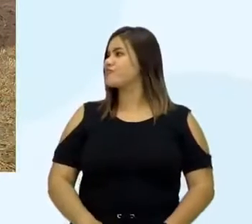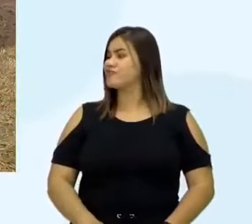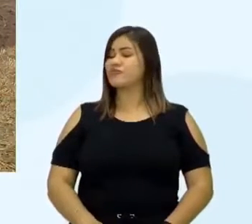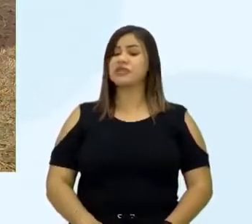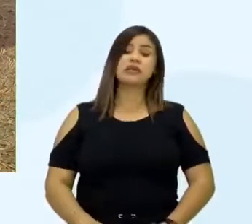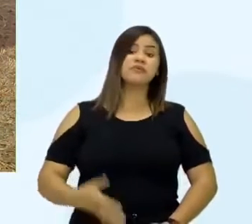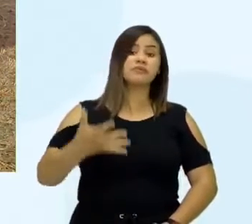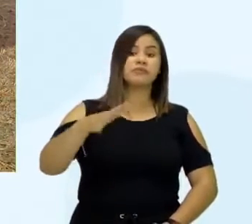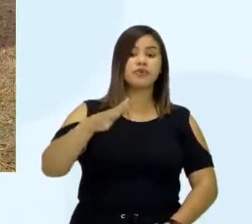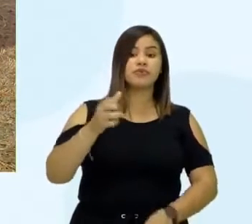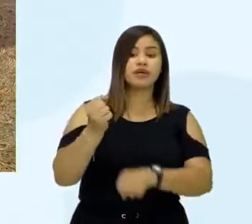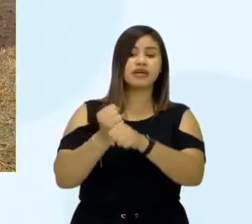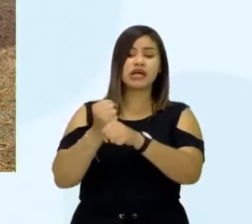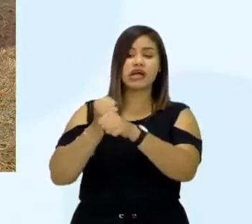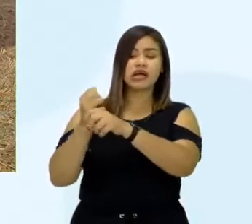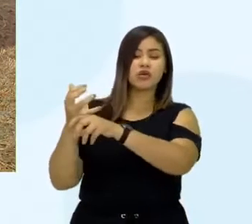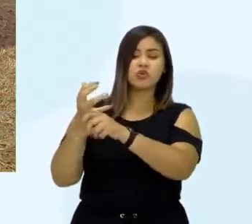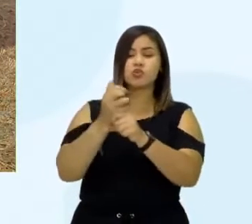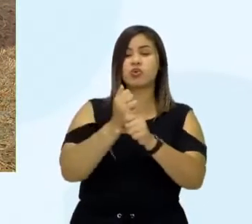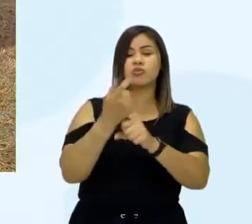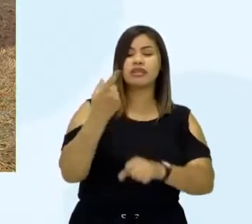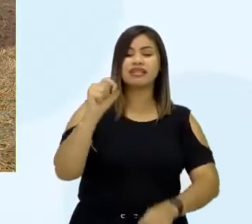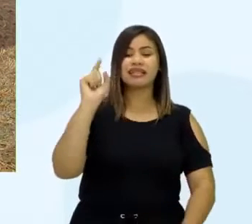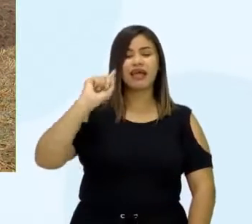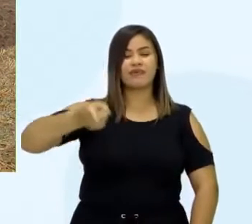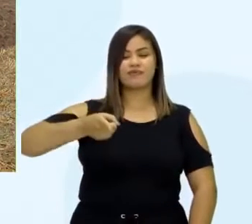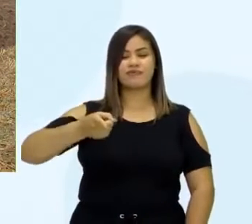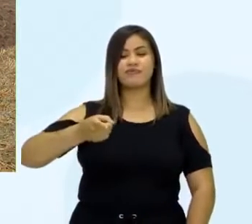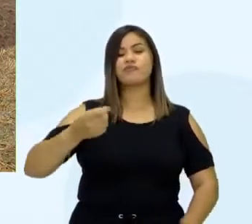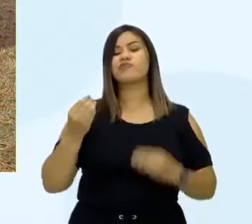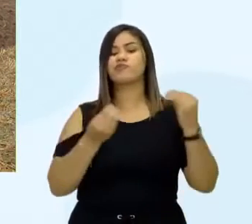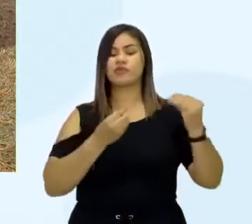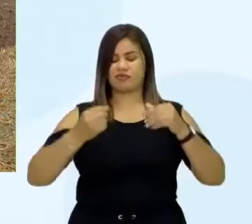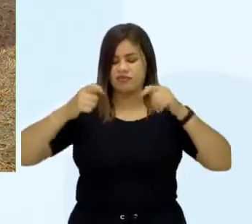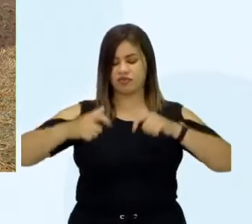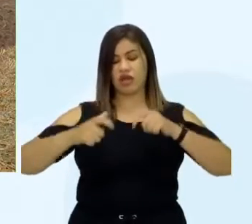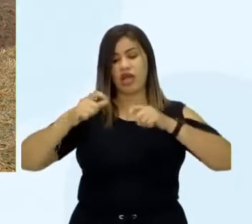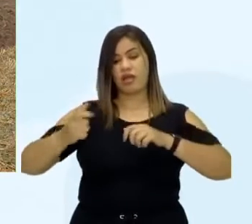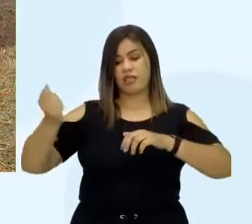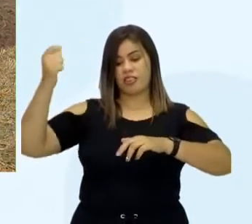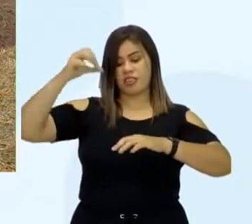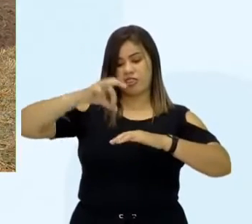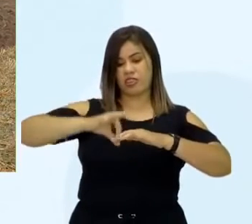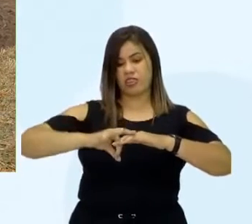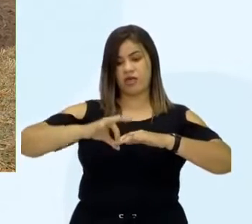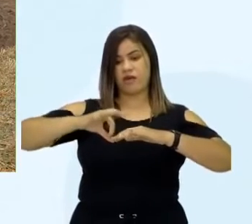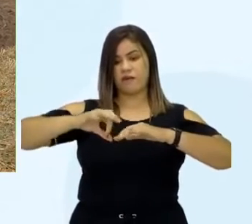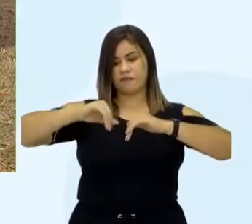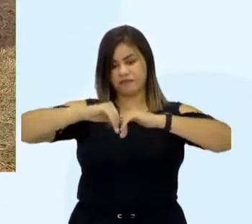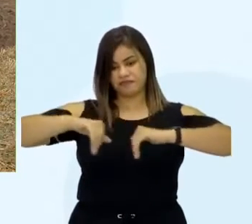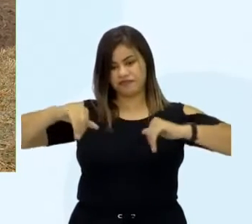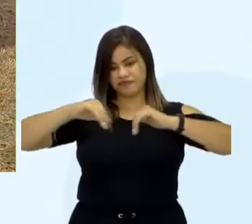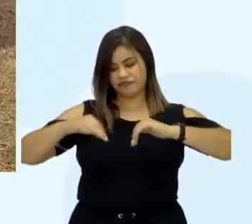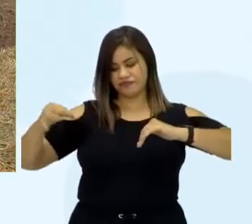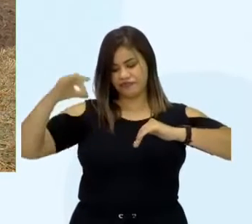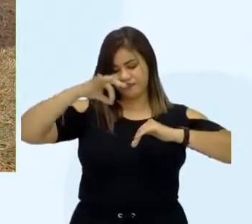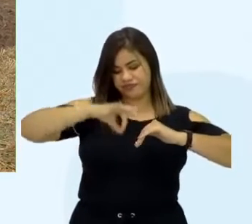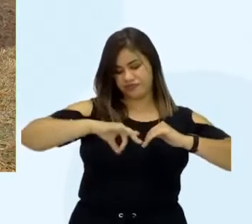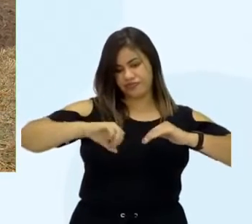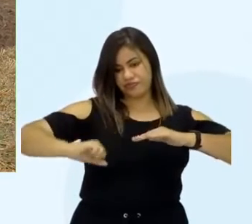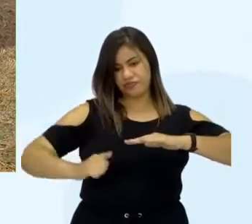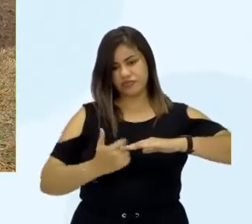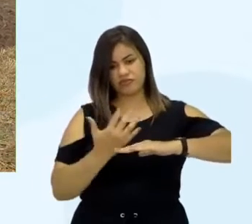atrás, né? Então ele já ocupa o seu espaço, né, plantando, depois aí criando os animais, né, porque ele percebeu que